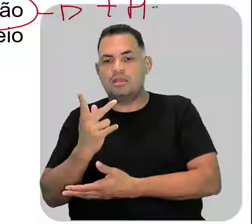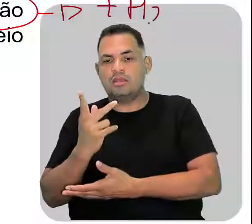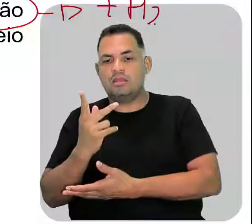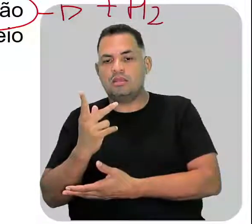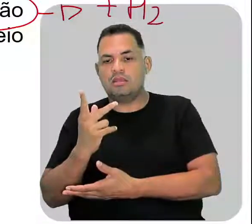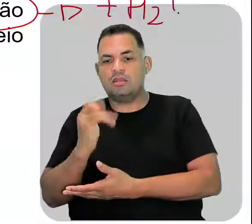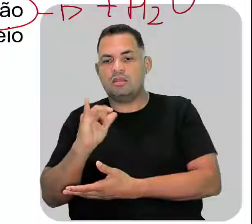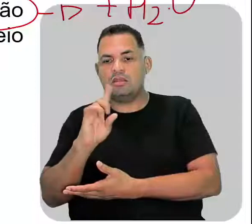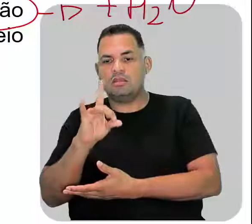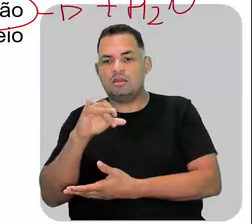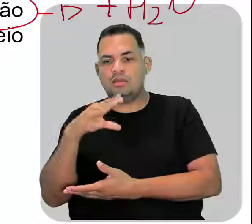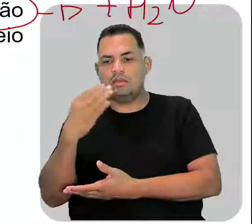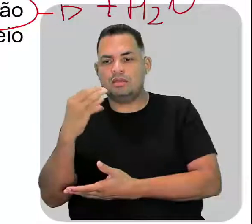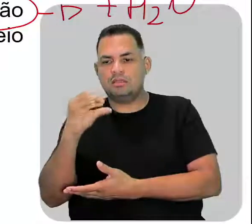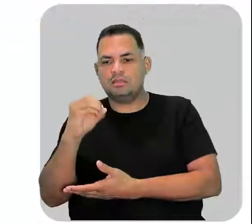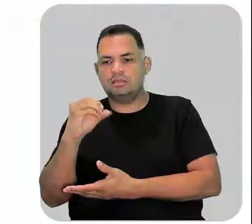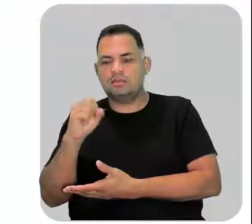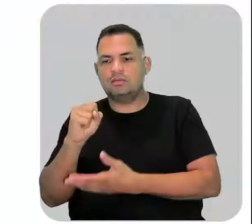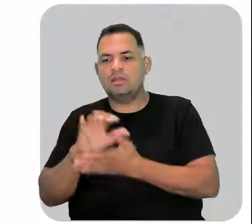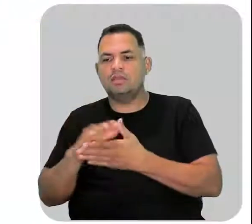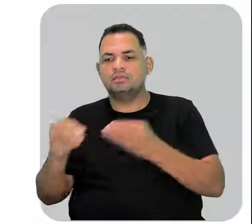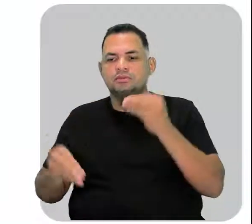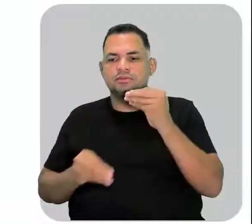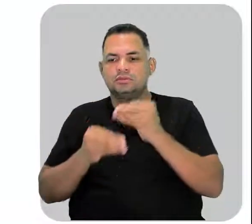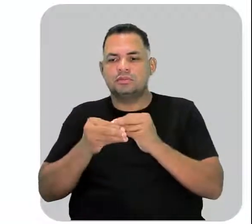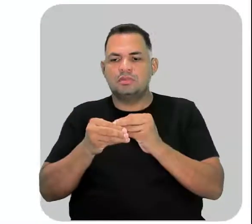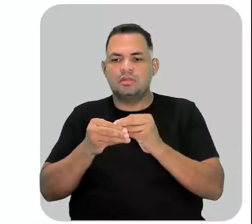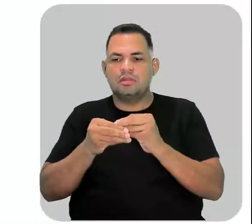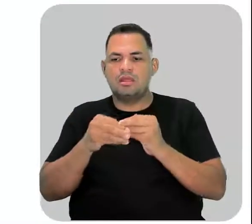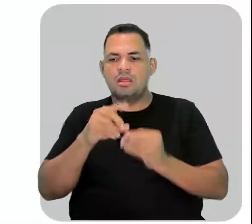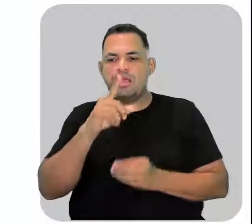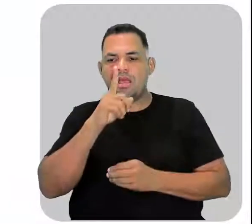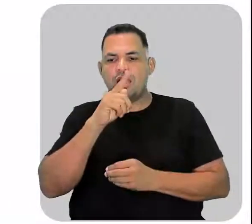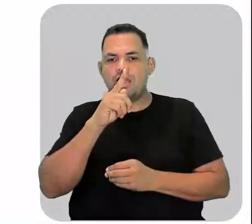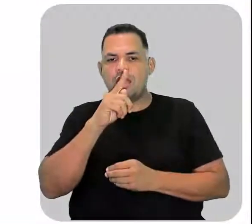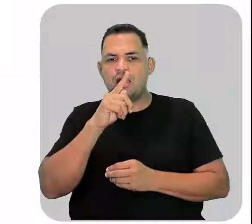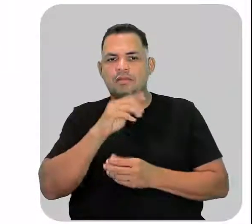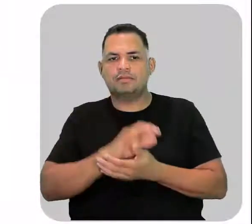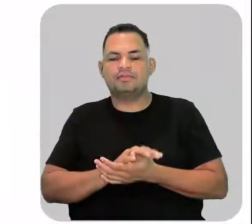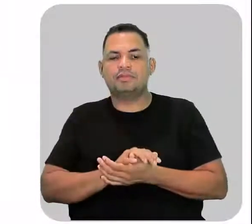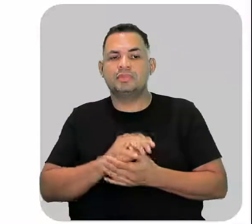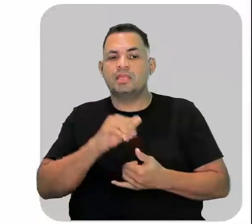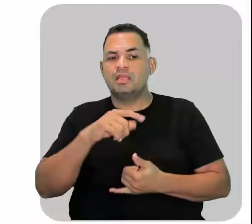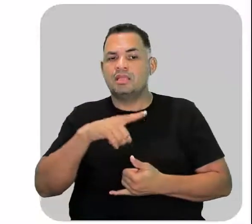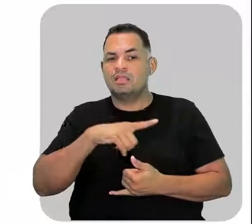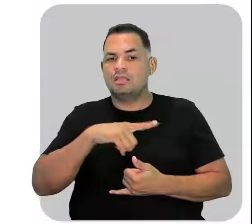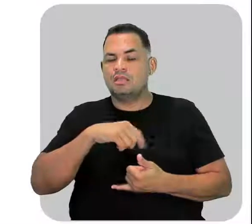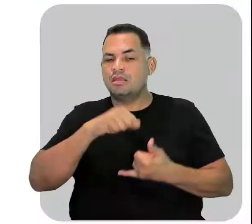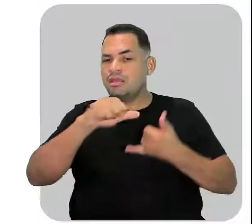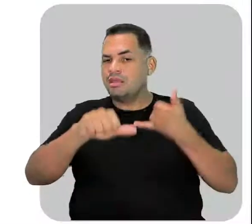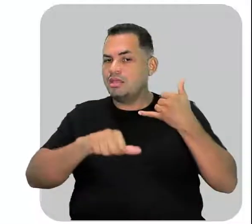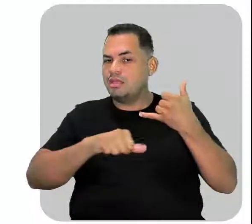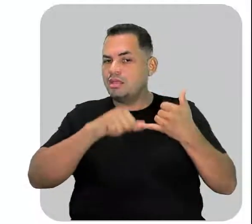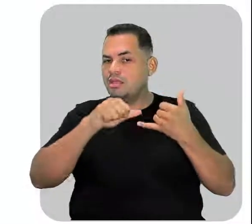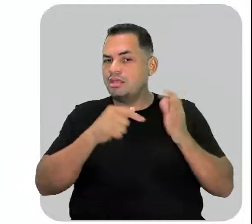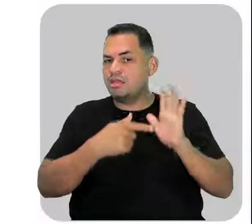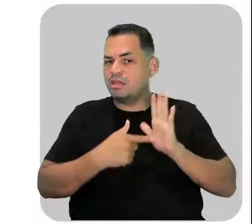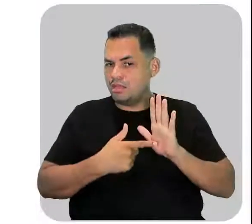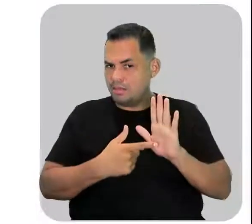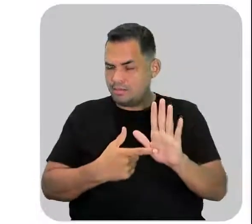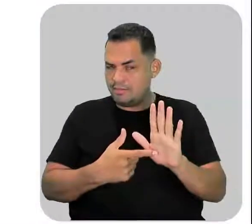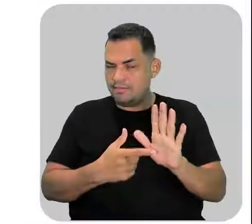Adição de água. Então, aqui a gente tem a reação, né, a representação